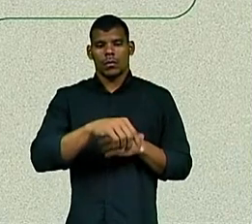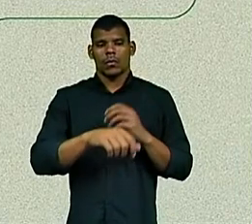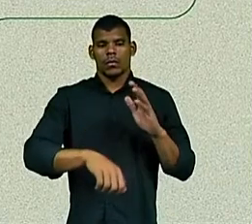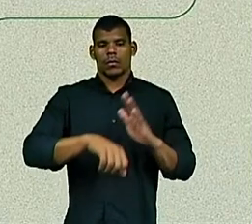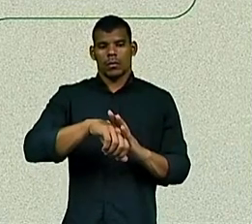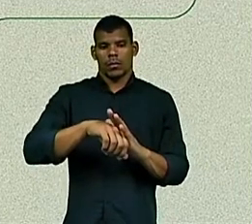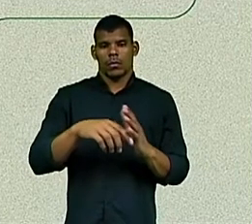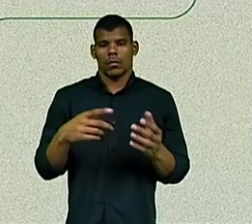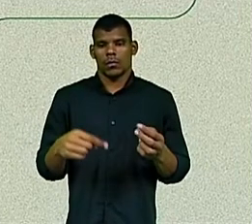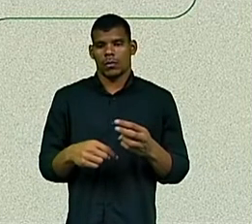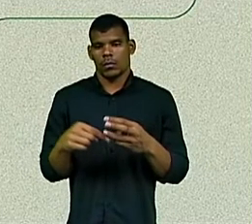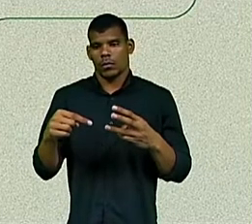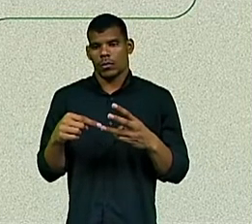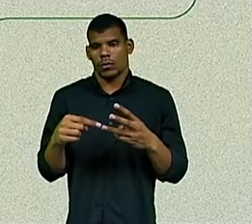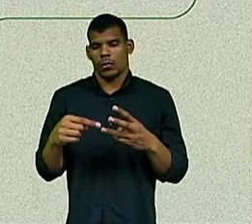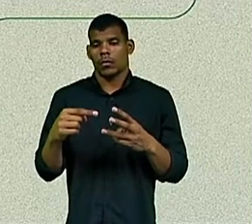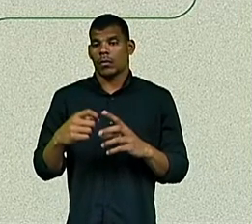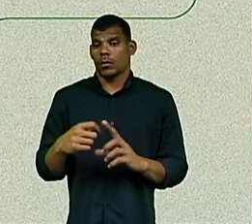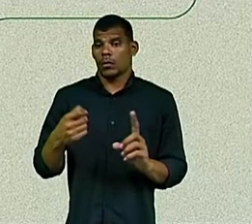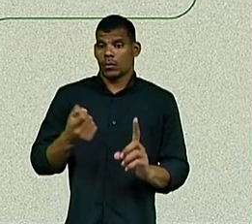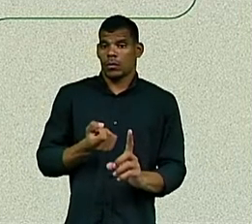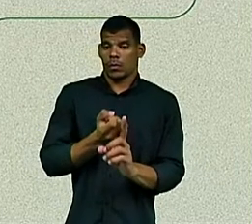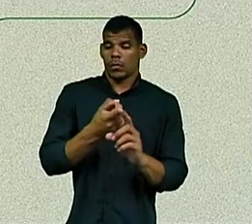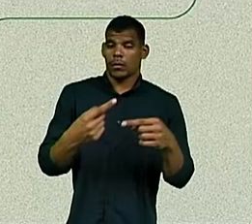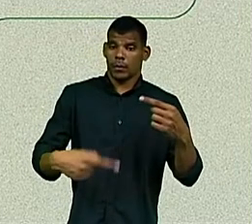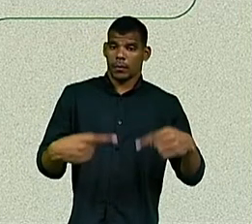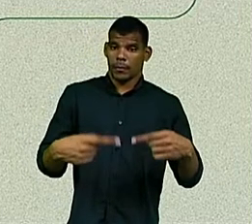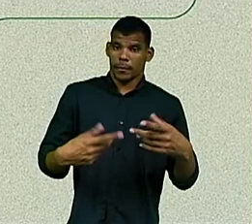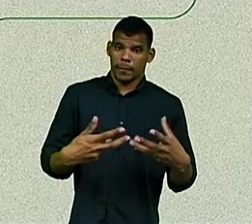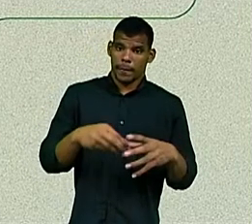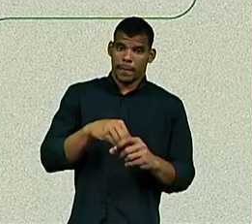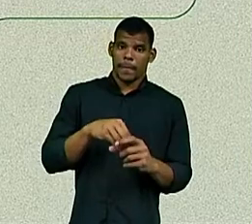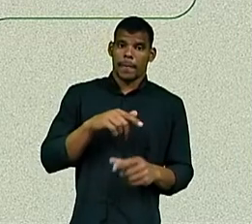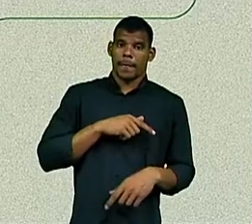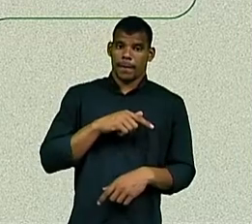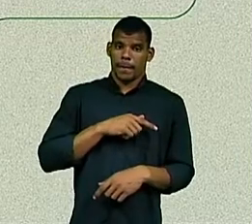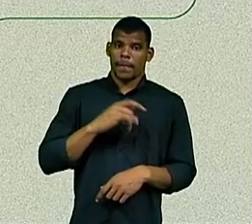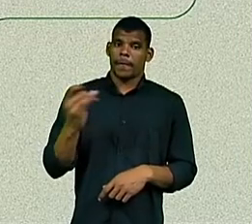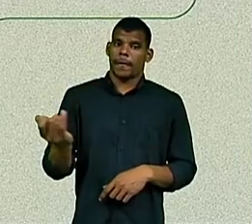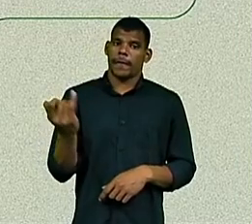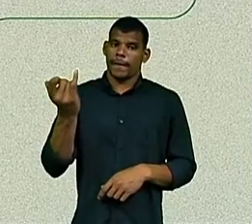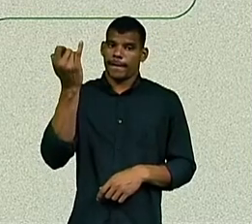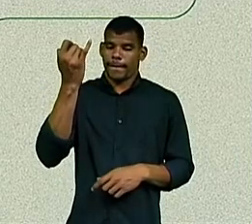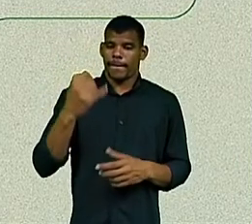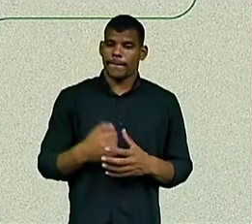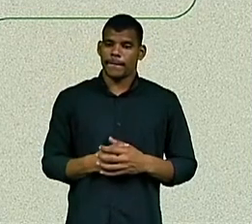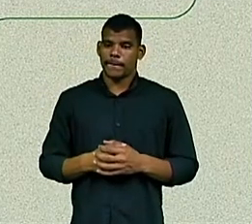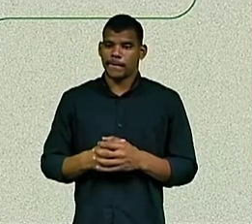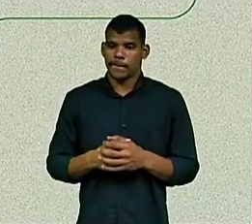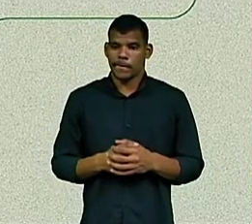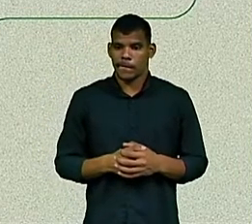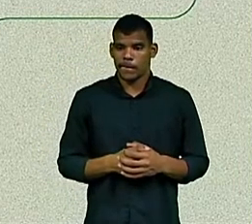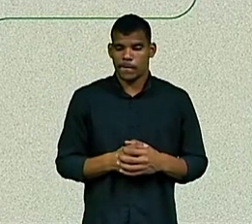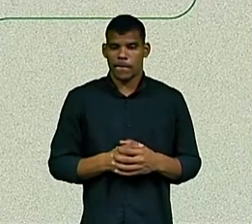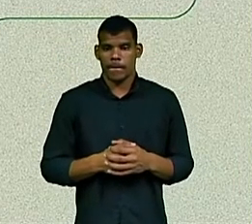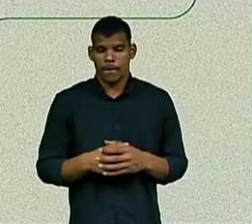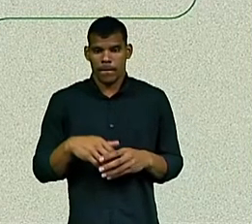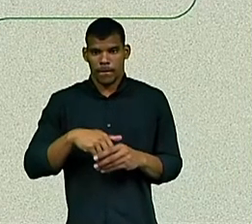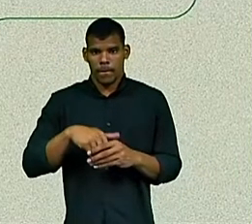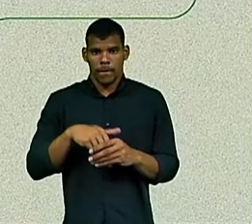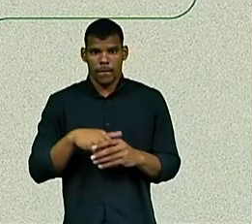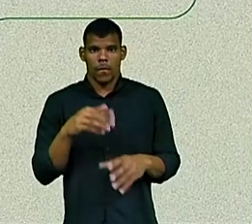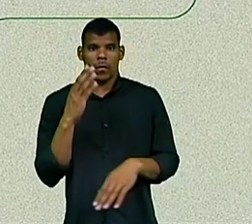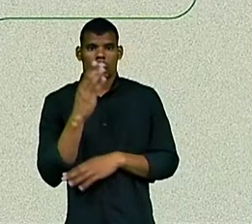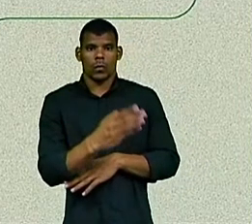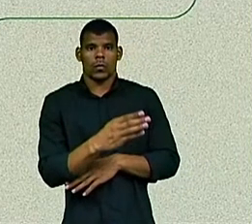uma série de questões sociais e políticas bastante e importantes tá bom volta direto essa constituição